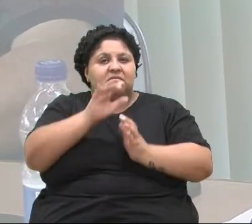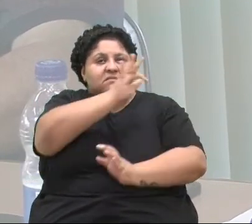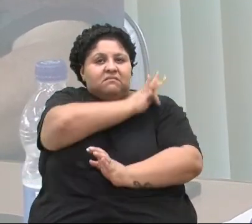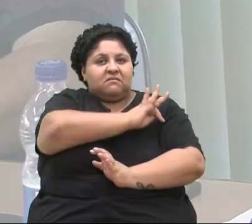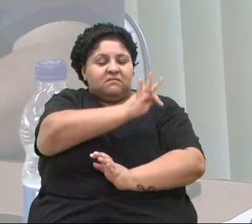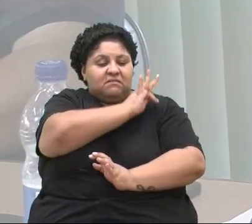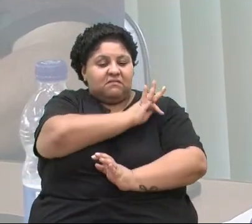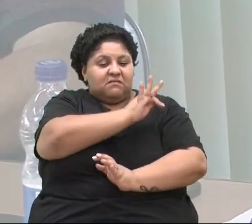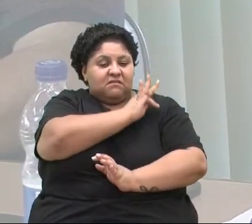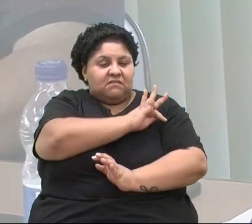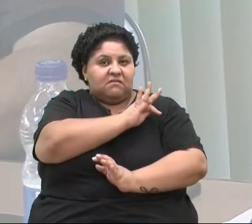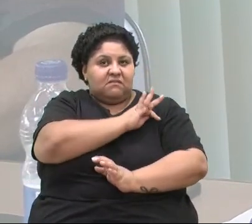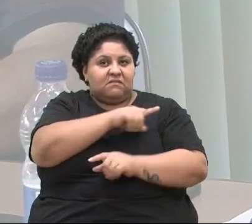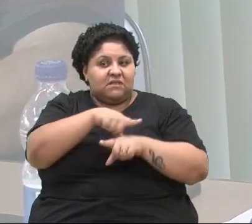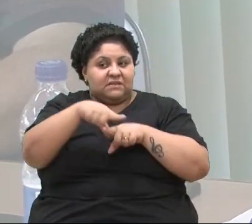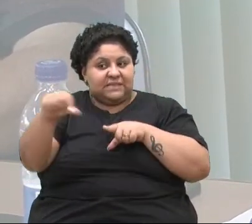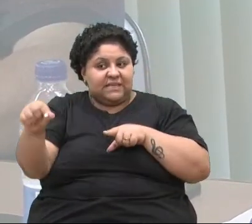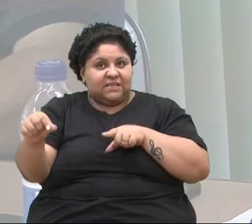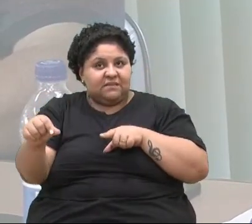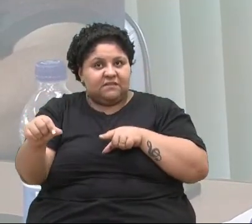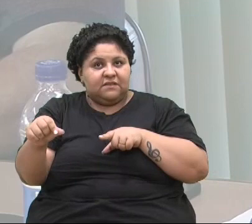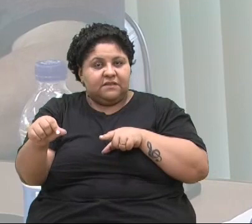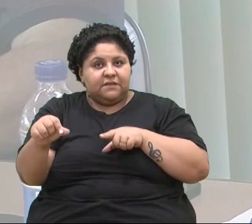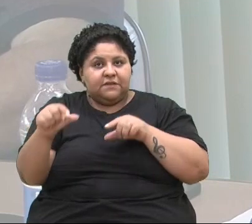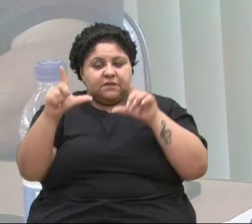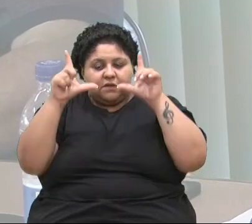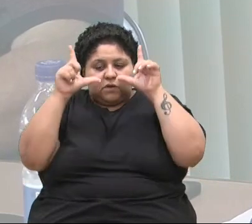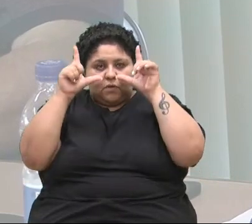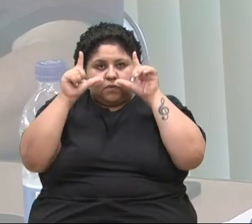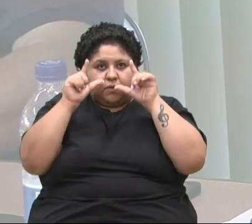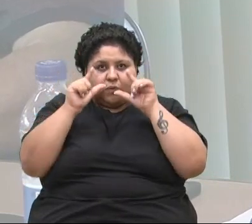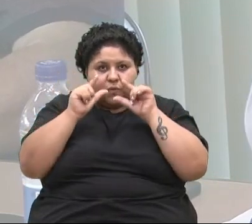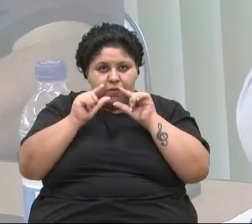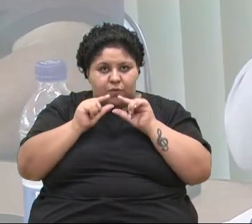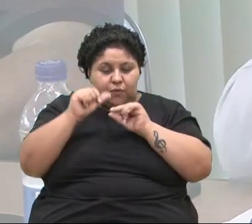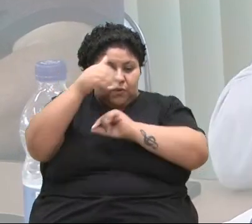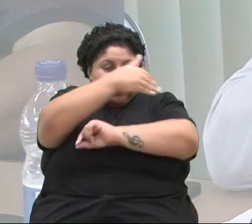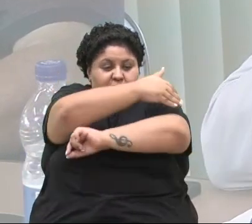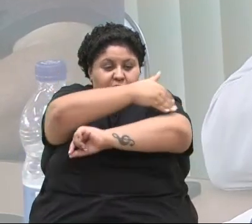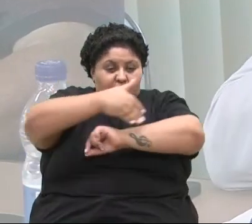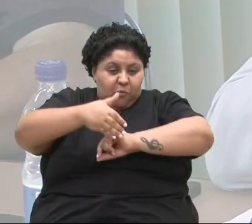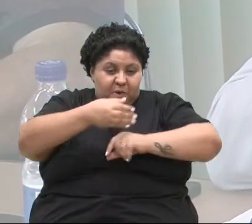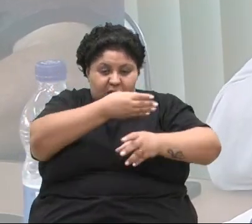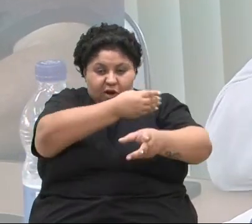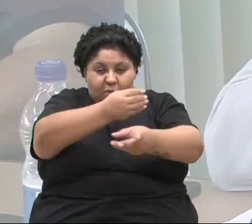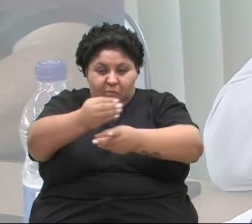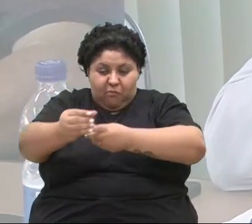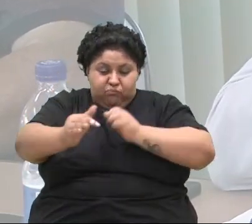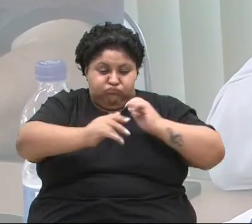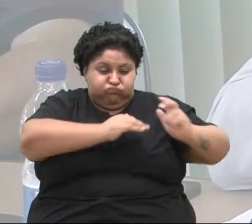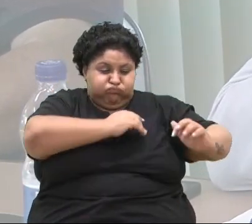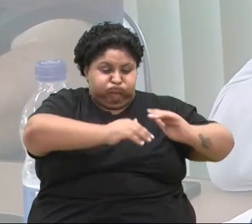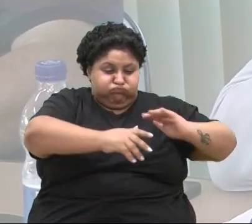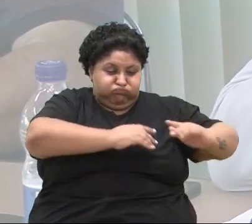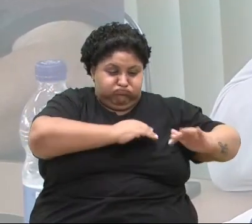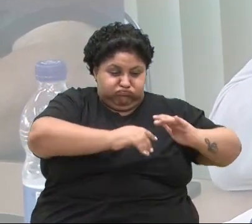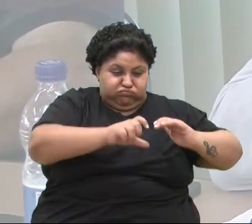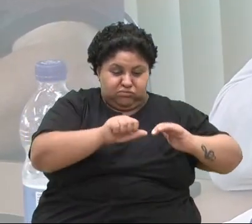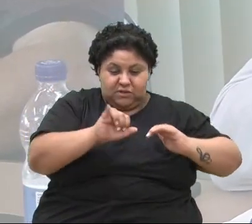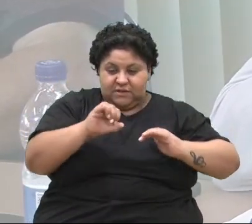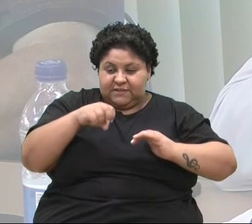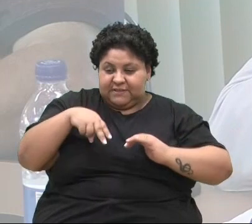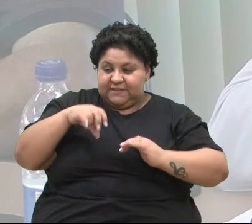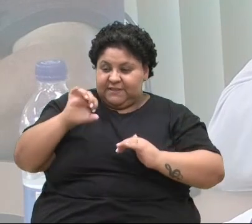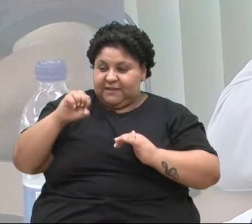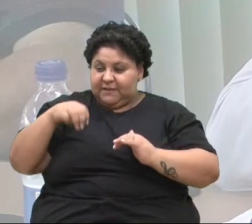ponto de vista, saindo daí, aliviaria, porque é uma rua de muito fluxo, né? Sinimbu, e o pessoal fica muito exposto